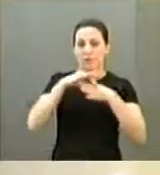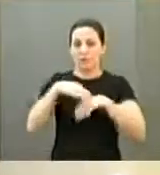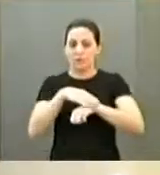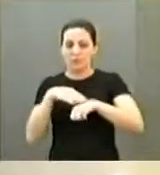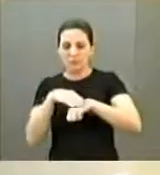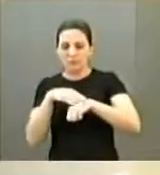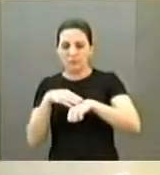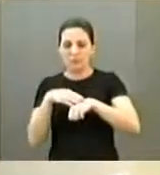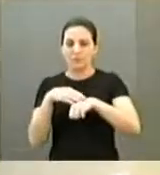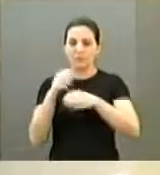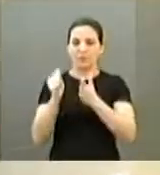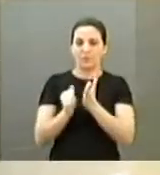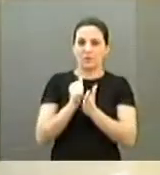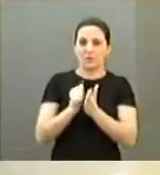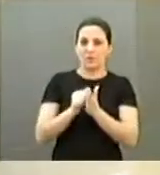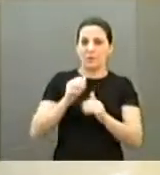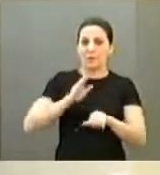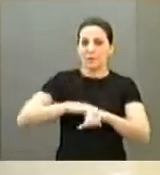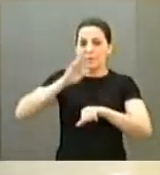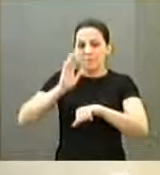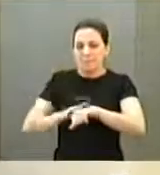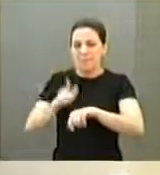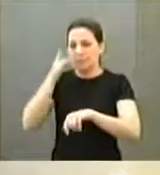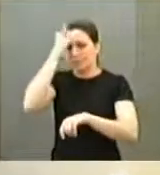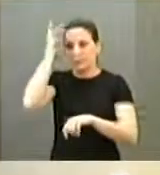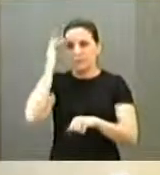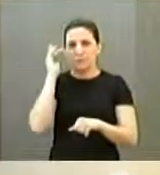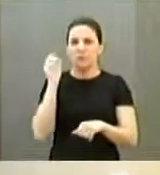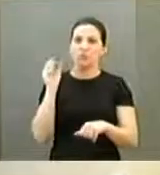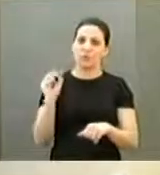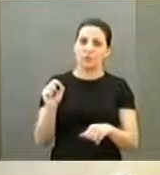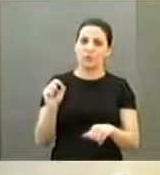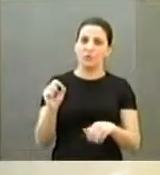cidade, com o maior número de pessoas possível, para que a gente possa